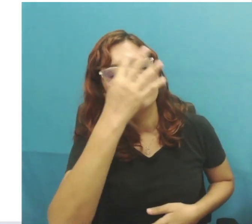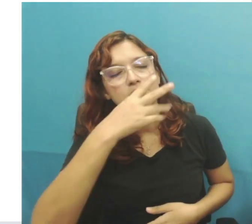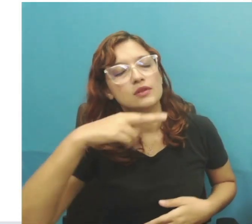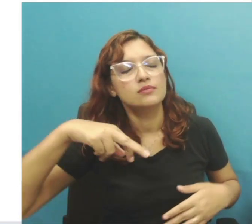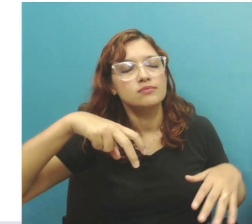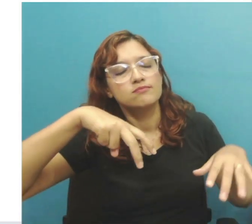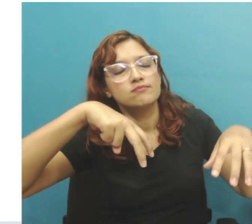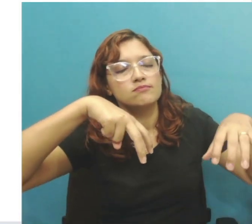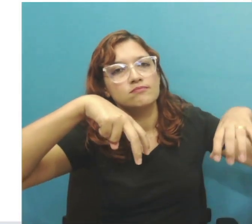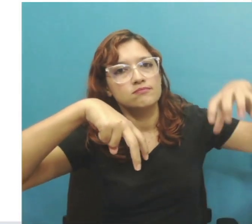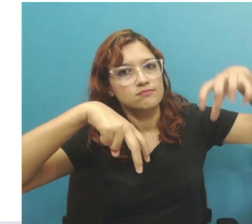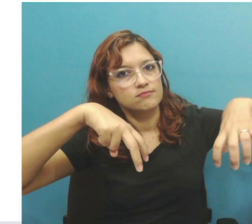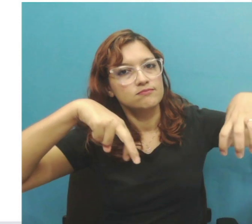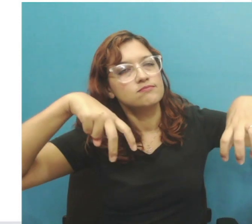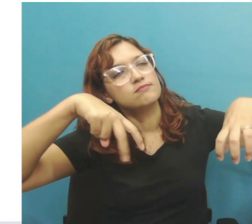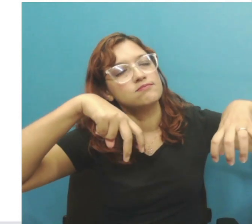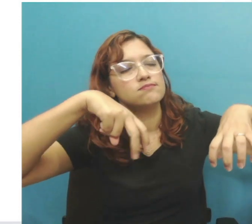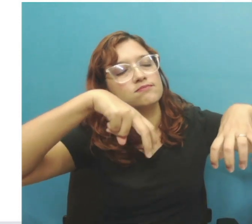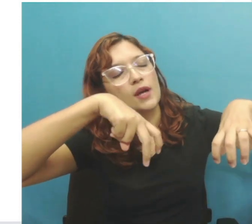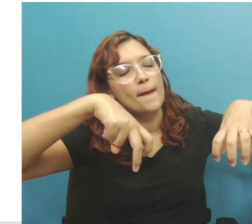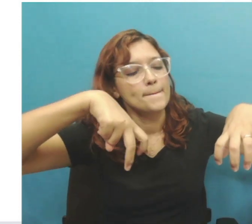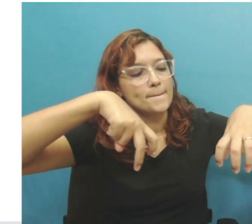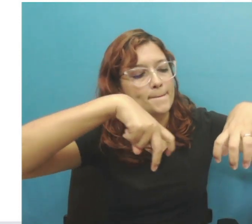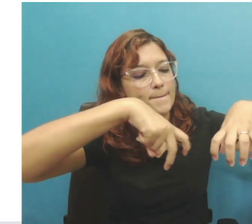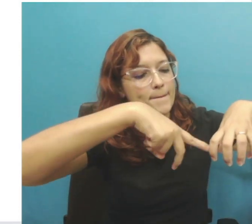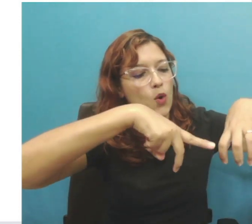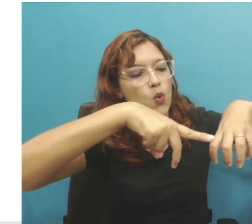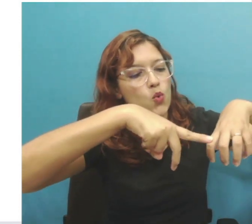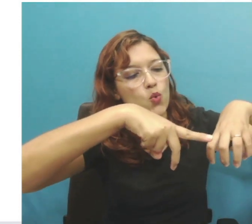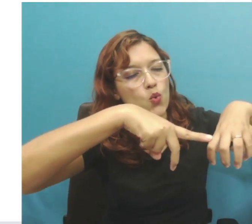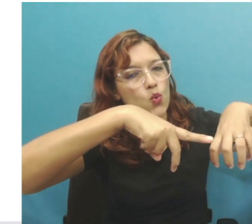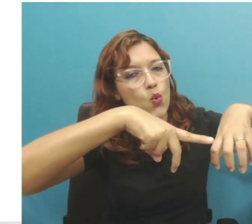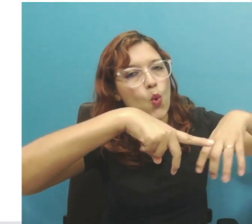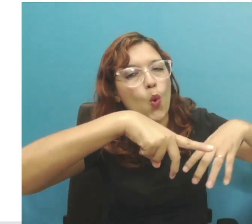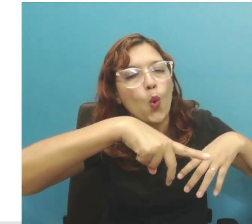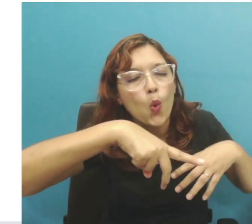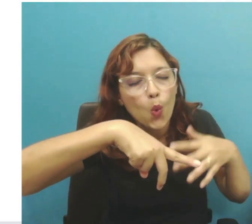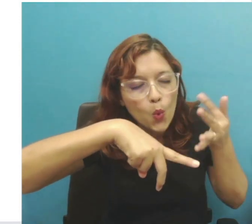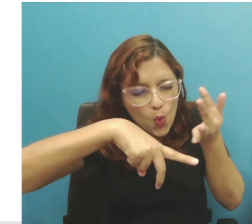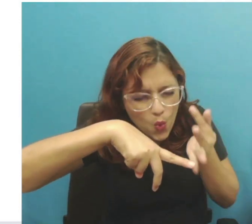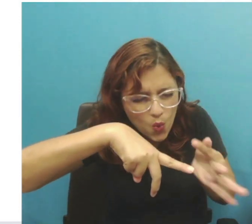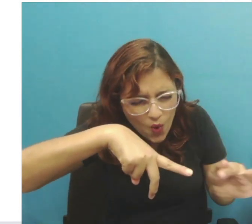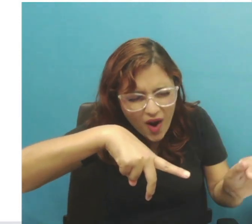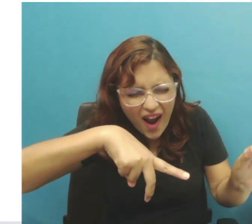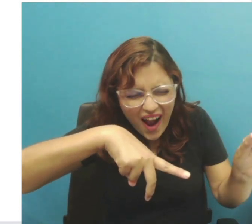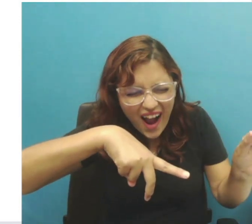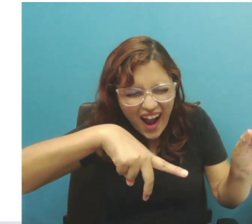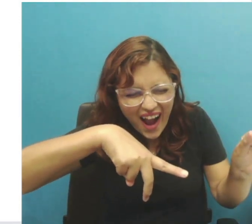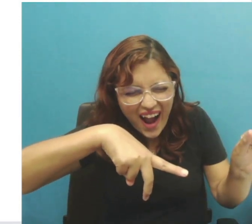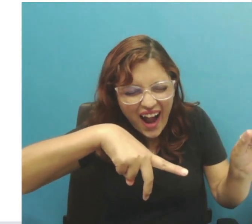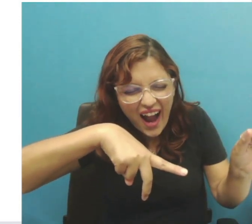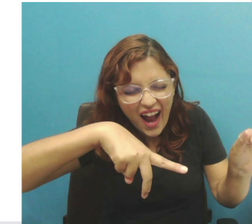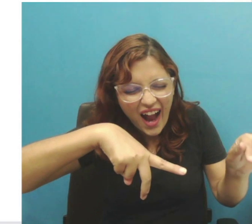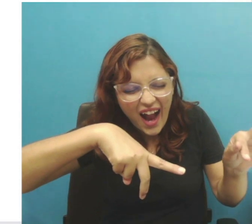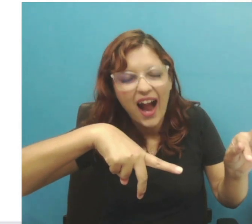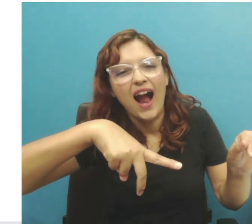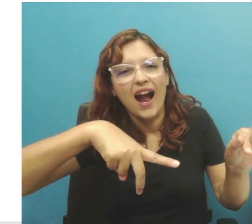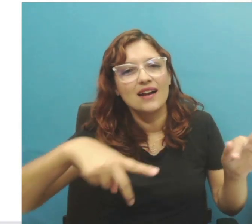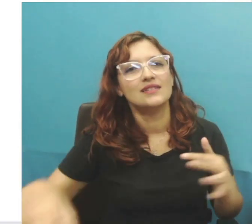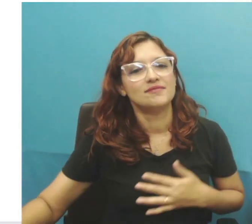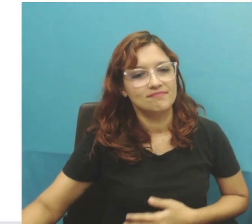tinha uma mesinha, eu me distraí e aí bati o meu pé na